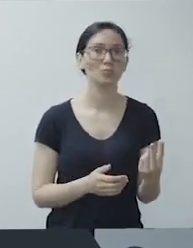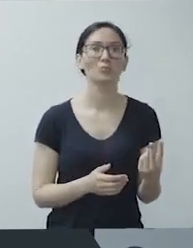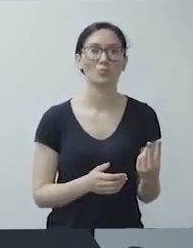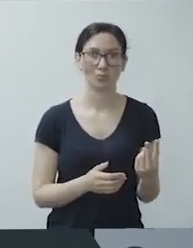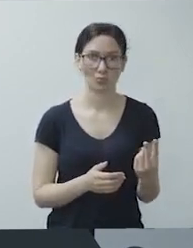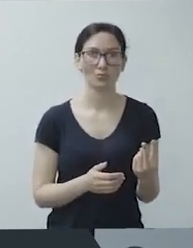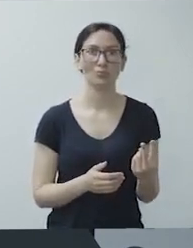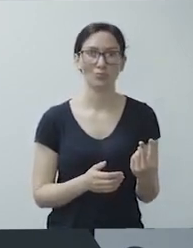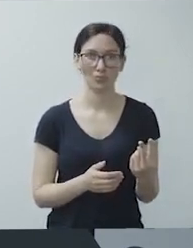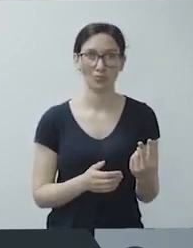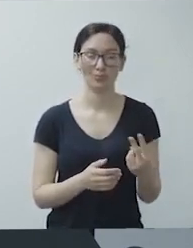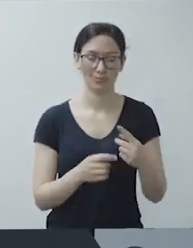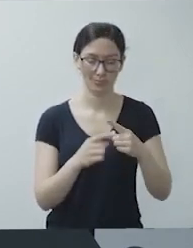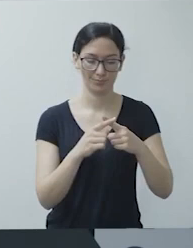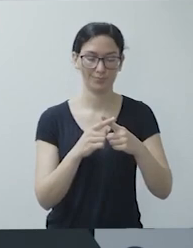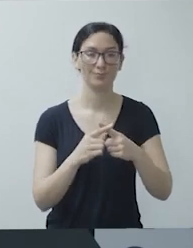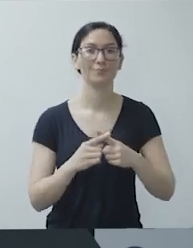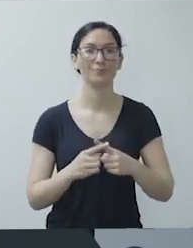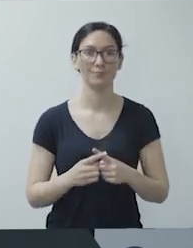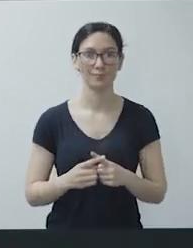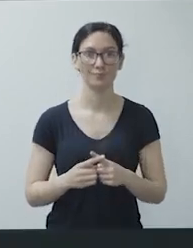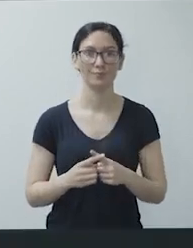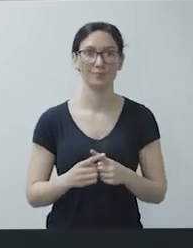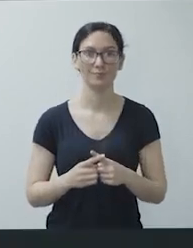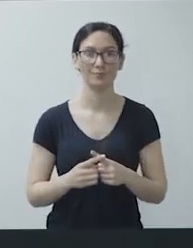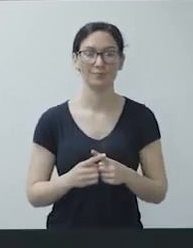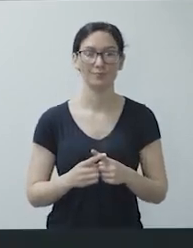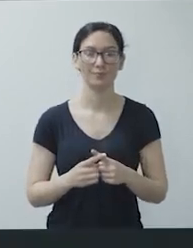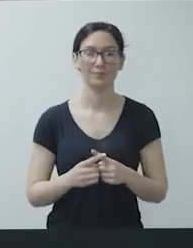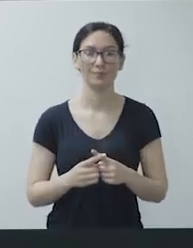a multiplicação, vezes